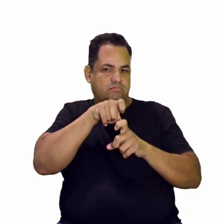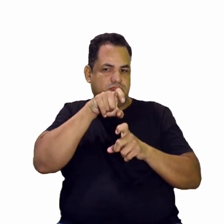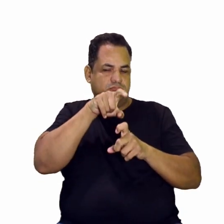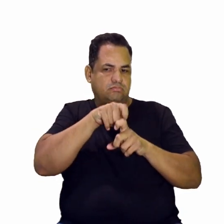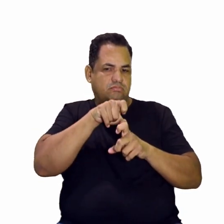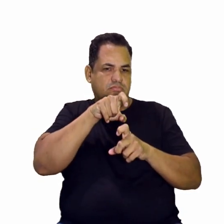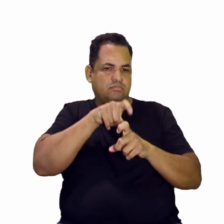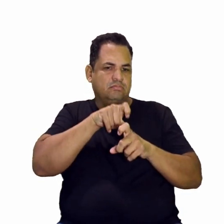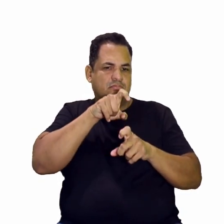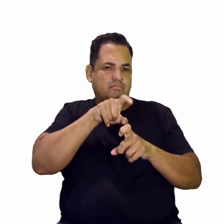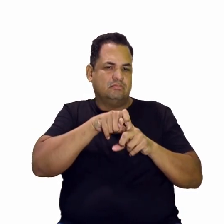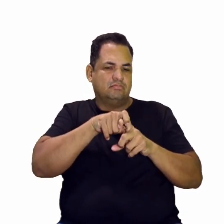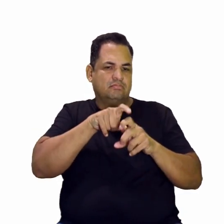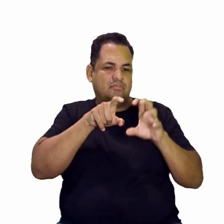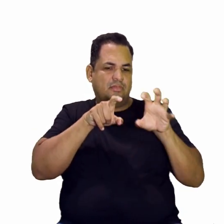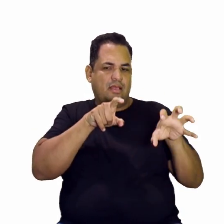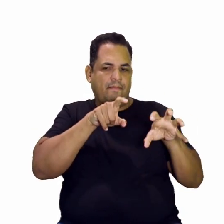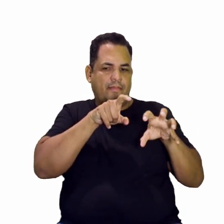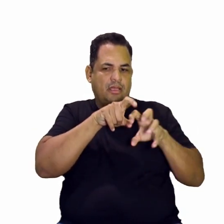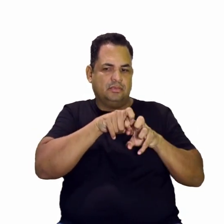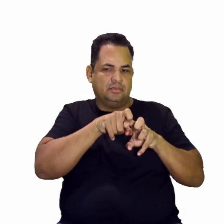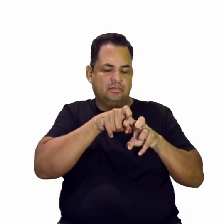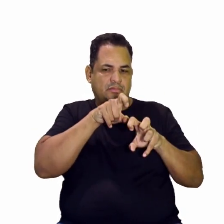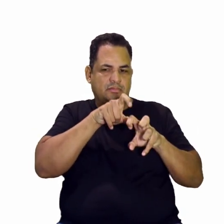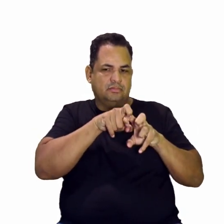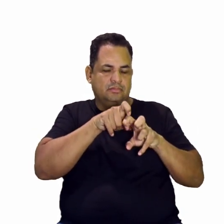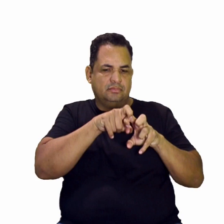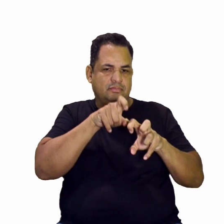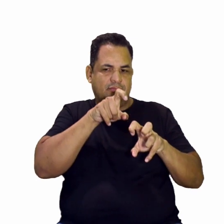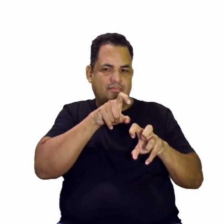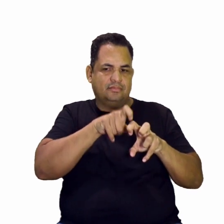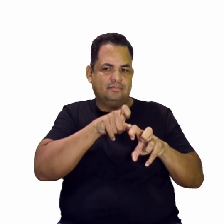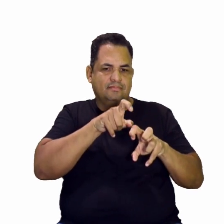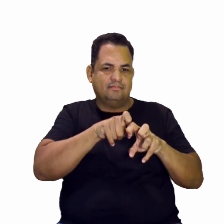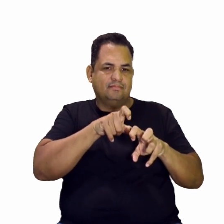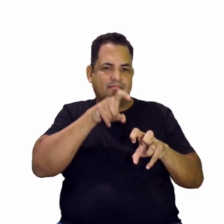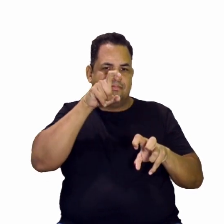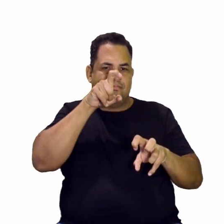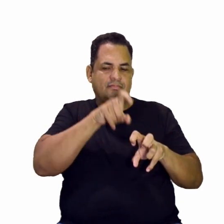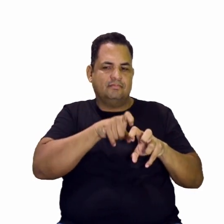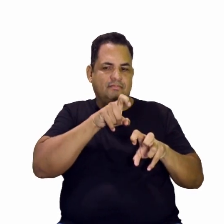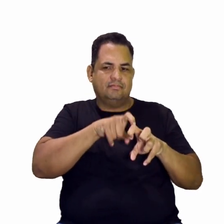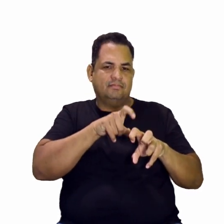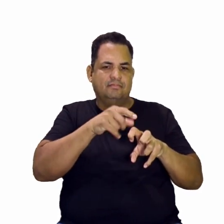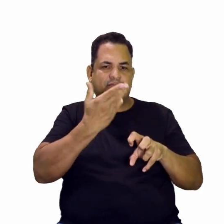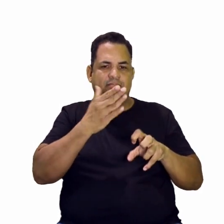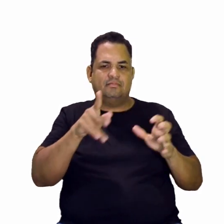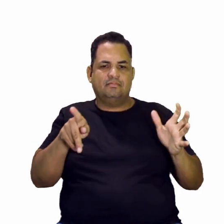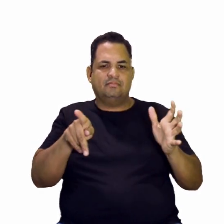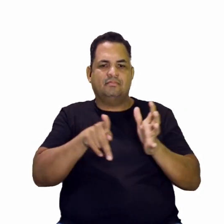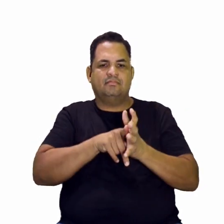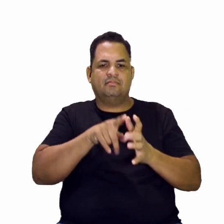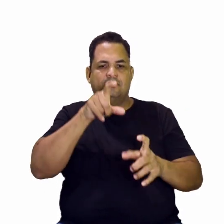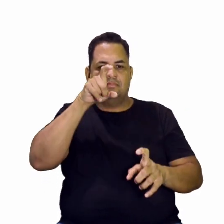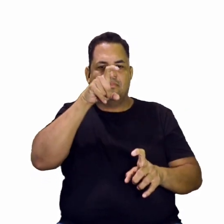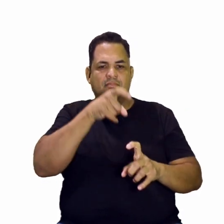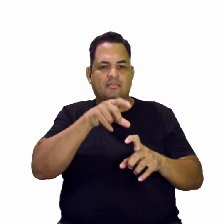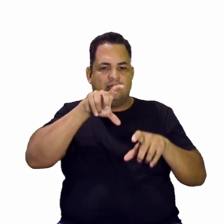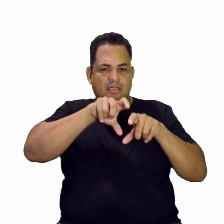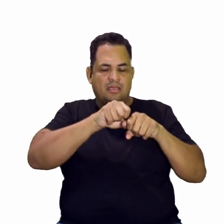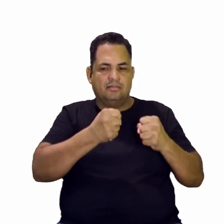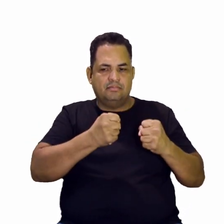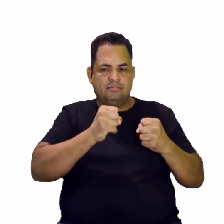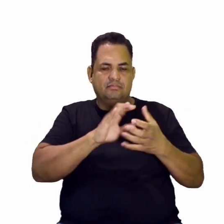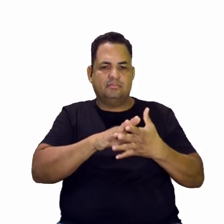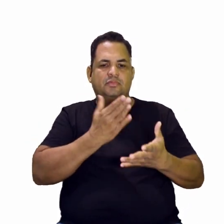A patazinha agarrando essa semente aí e o bico próprio para poder cortar, quebrar,